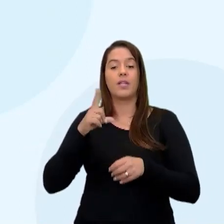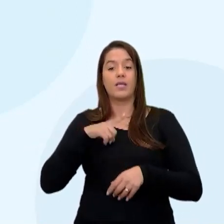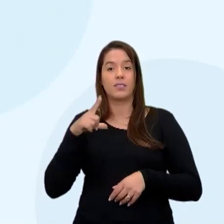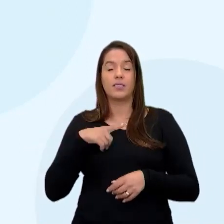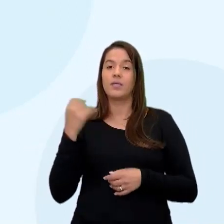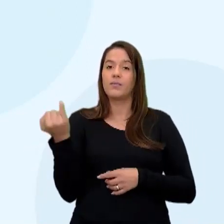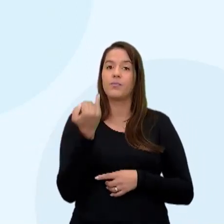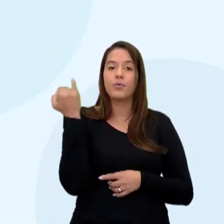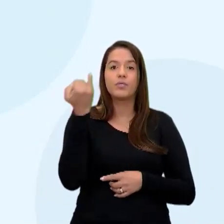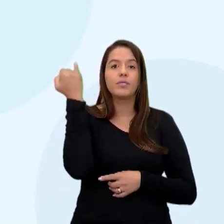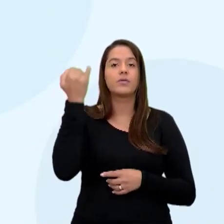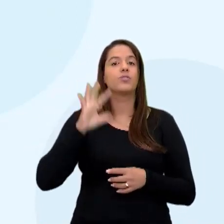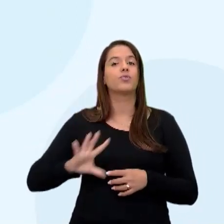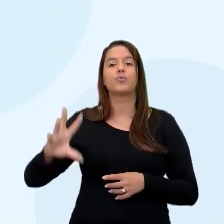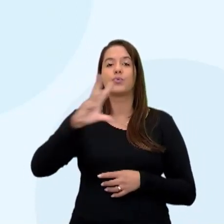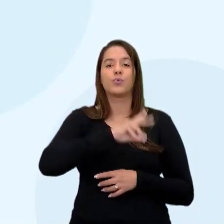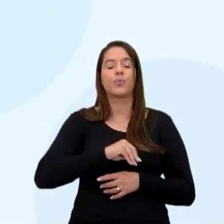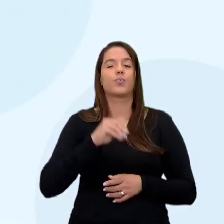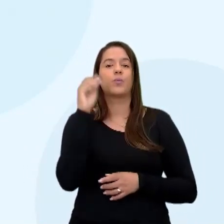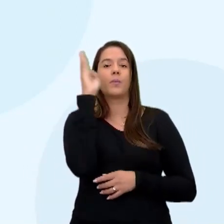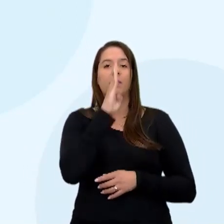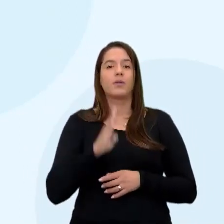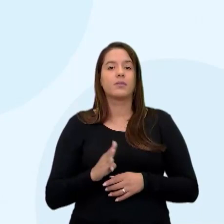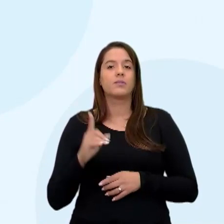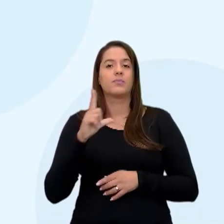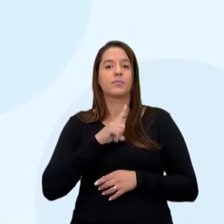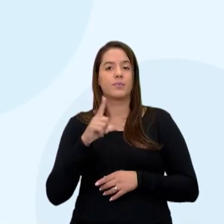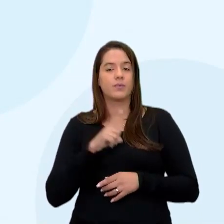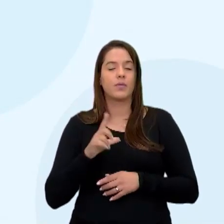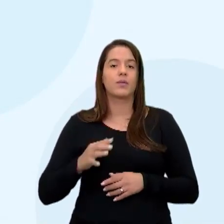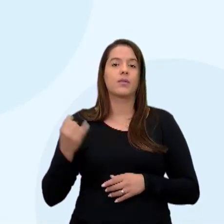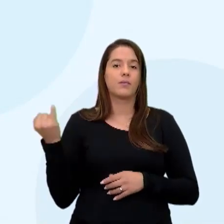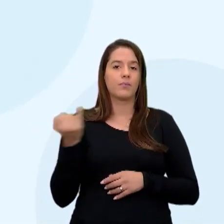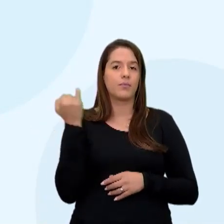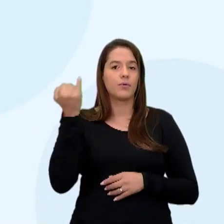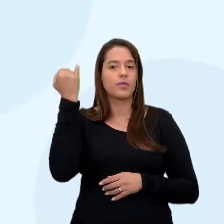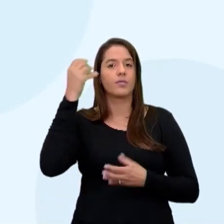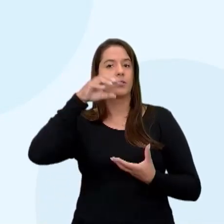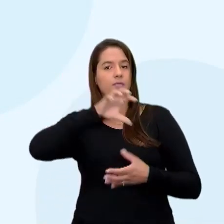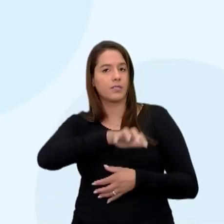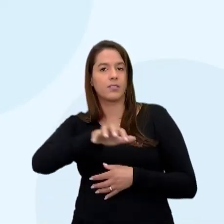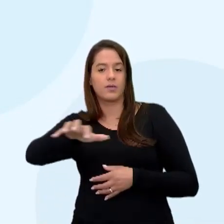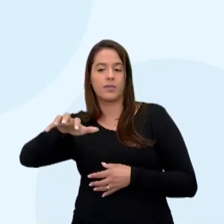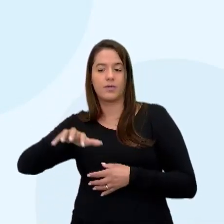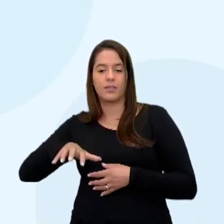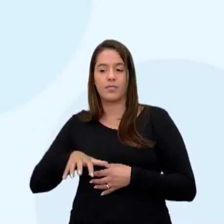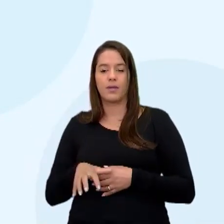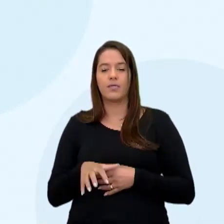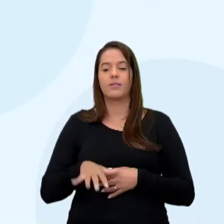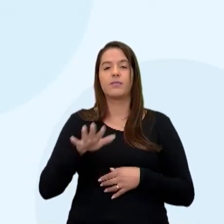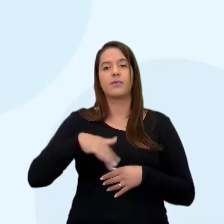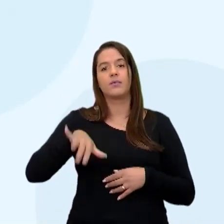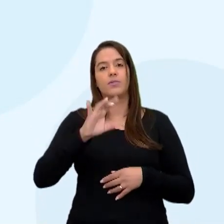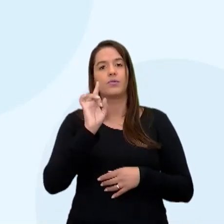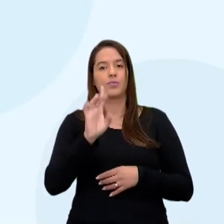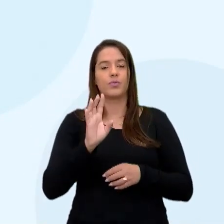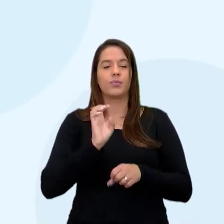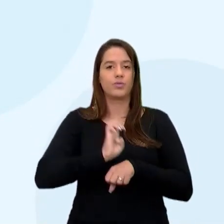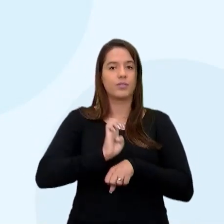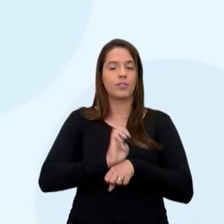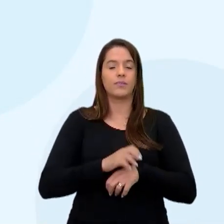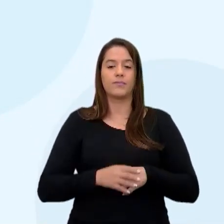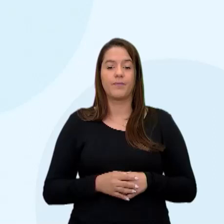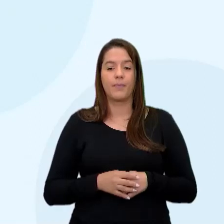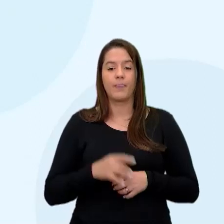têm em todo o Brasil, né? E dependendo do porte da metrópole, nas suas regiões aí, no seu próprio estado, né?